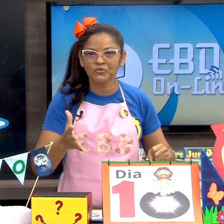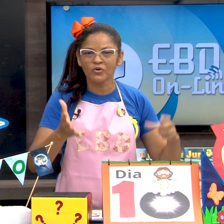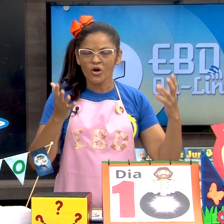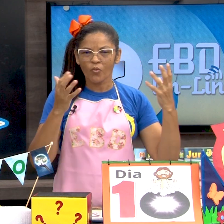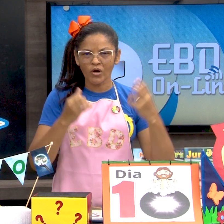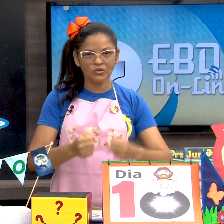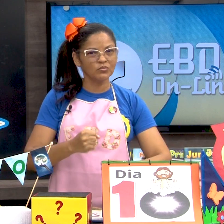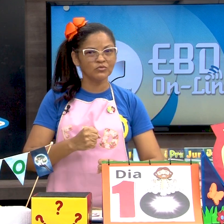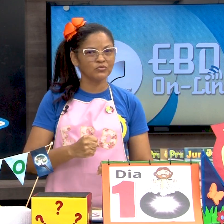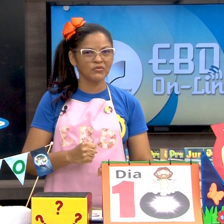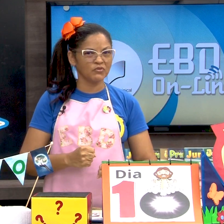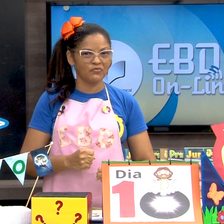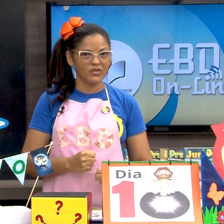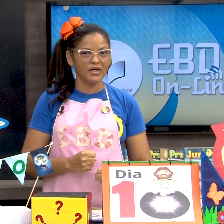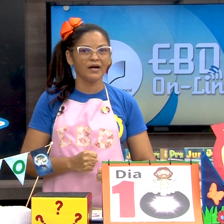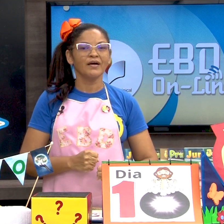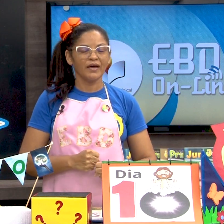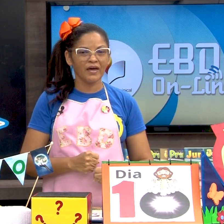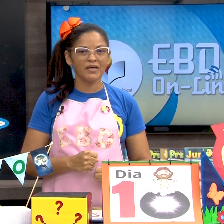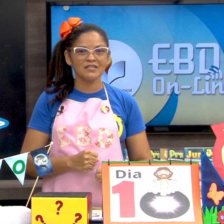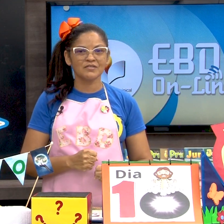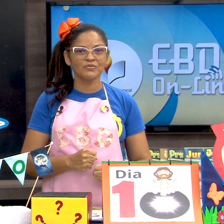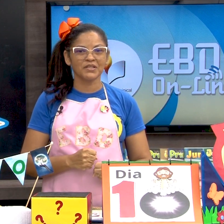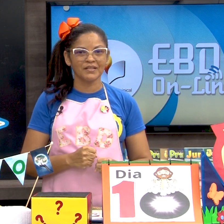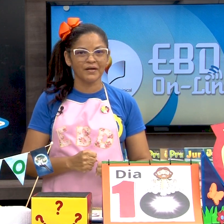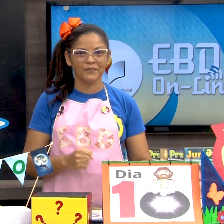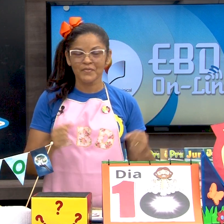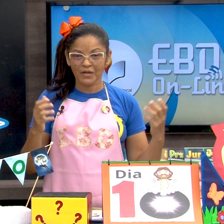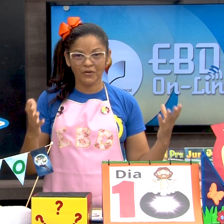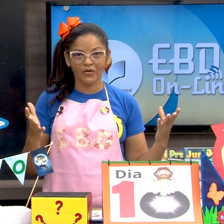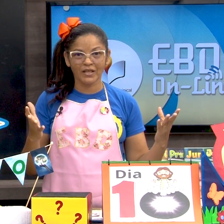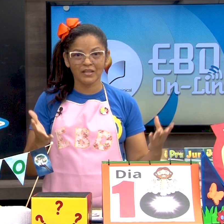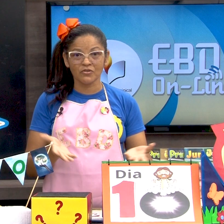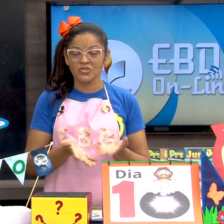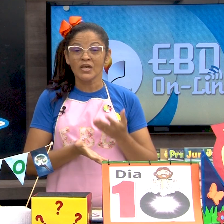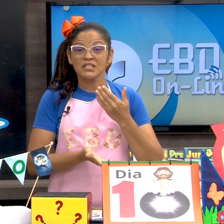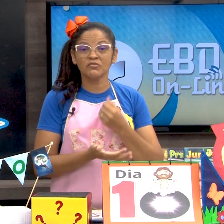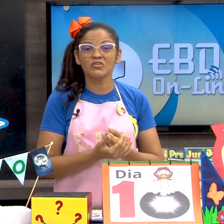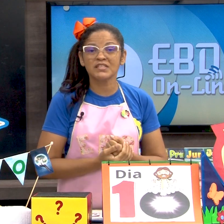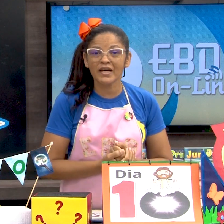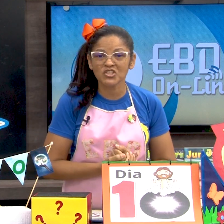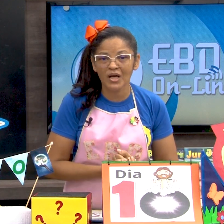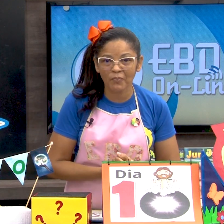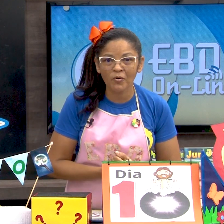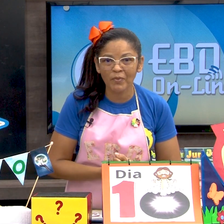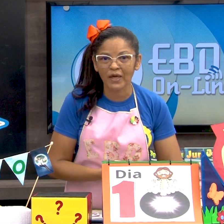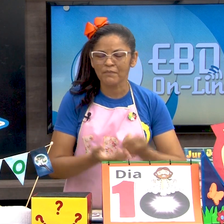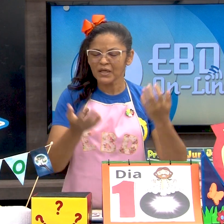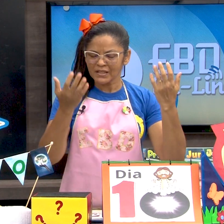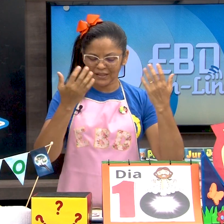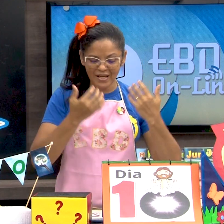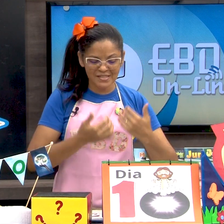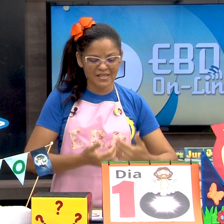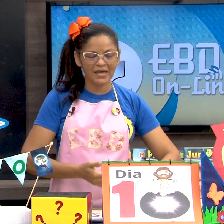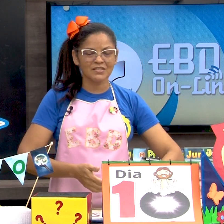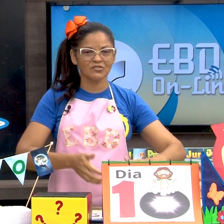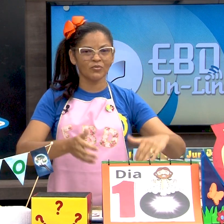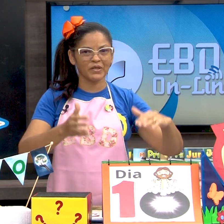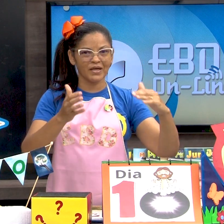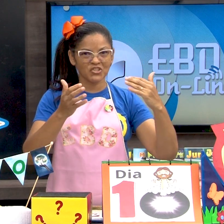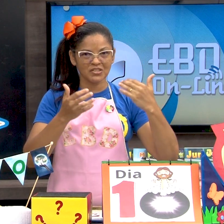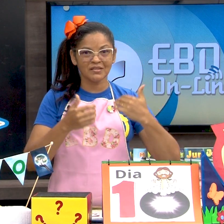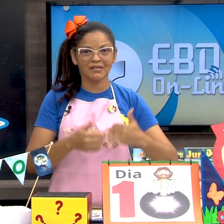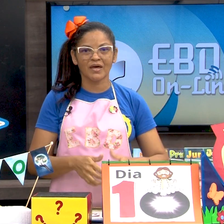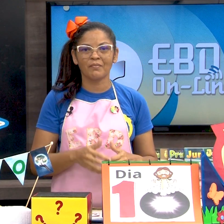para o mundo quando o mundo vivia em escuridão glória a Deus se você achar por bem trazer